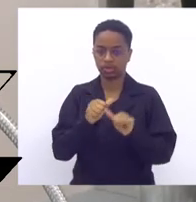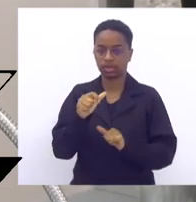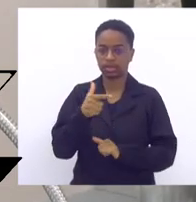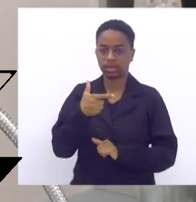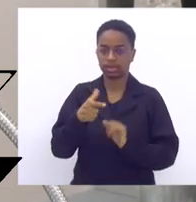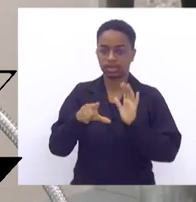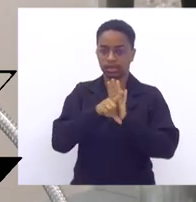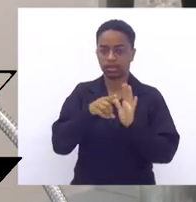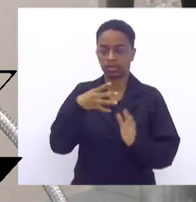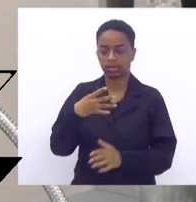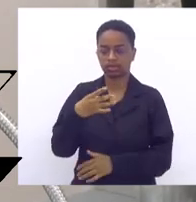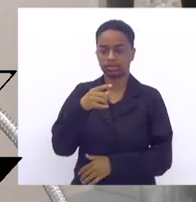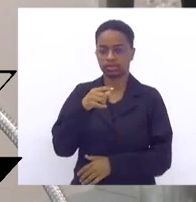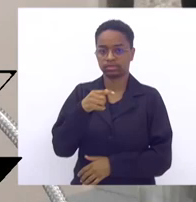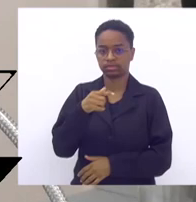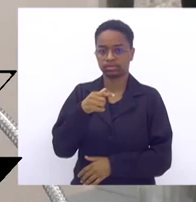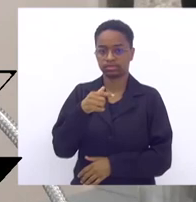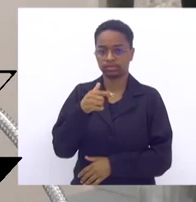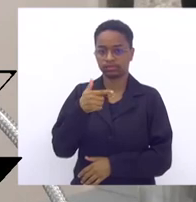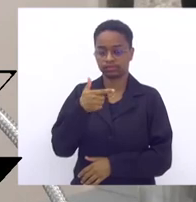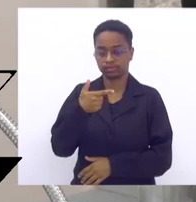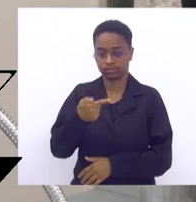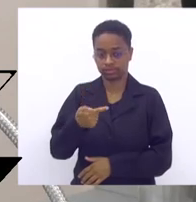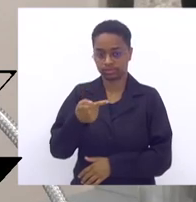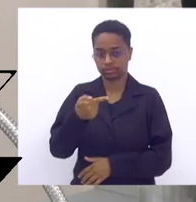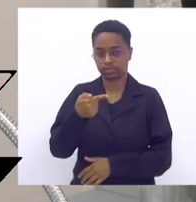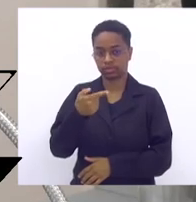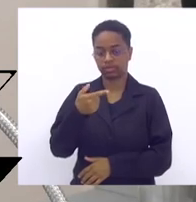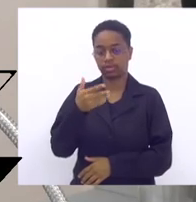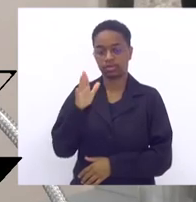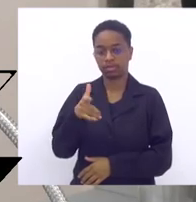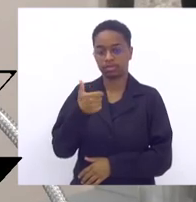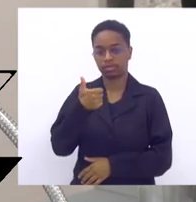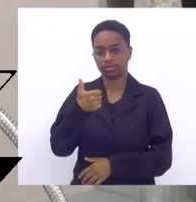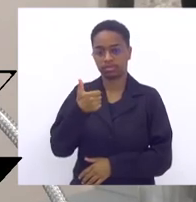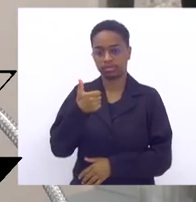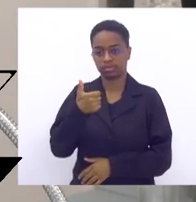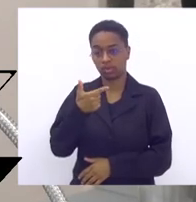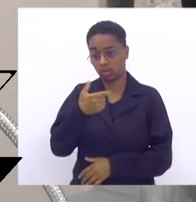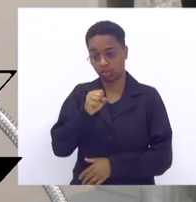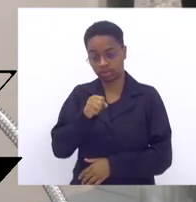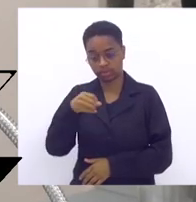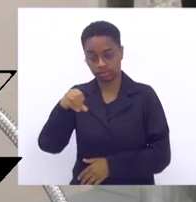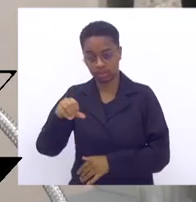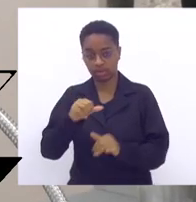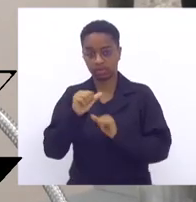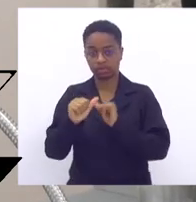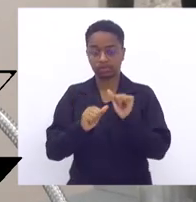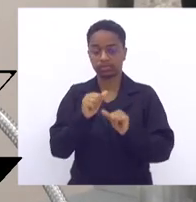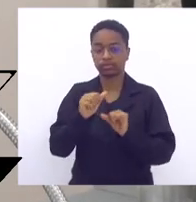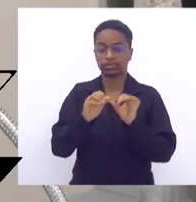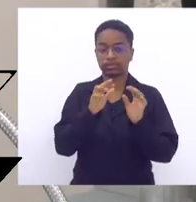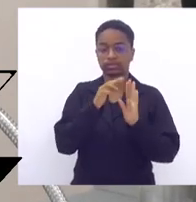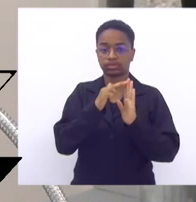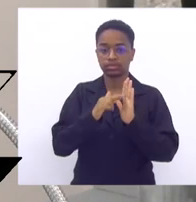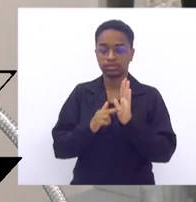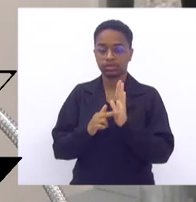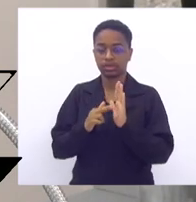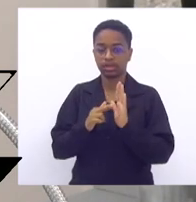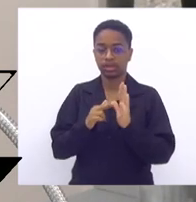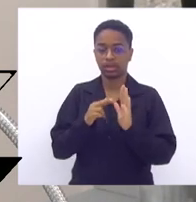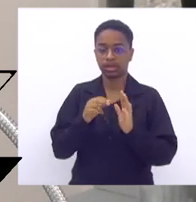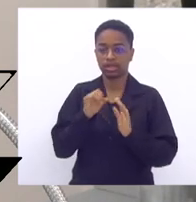4.879, de 27 de outubro de 2006, que regulamenta o funcionamento de estabelecimentos que utilizam câmaras